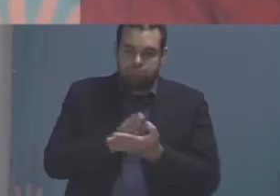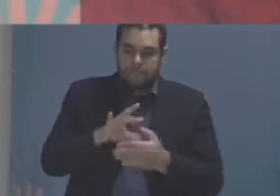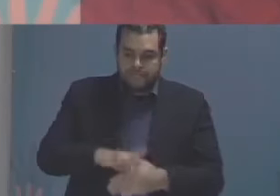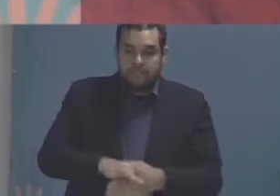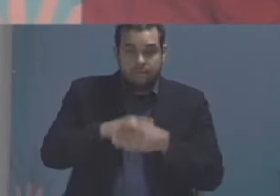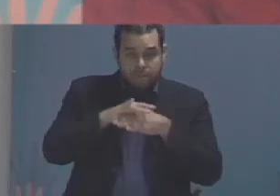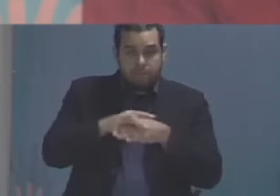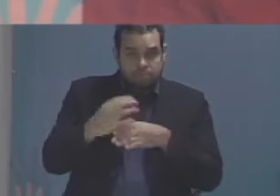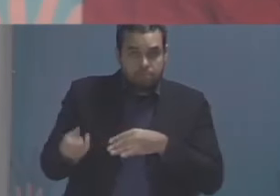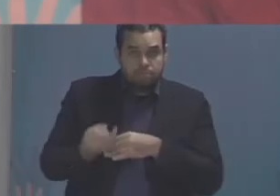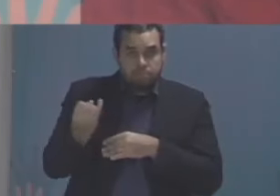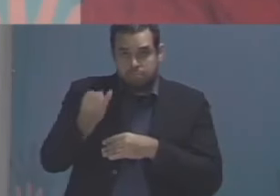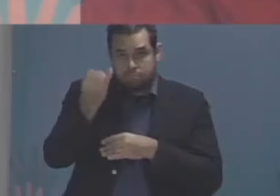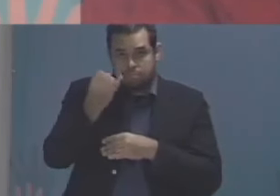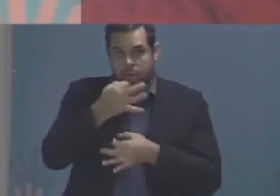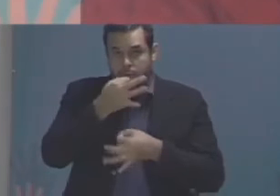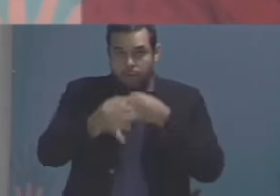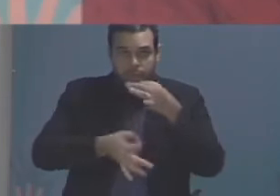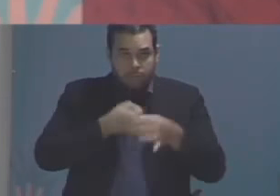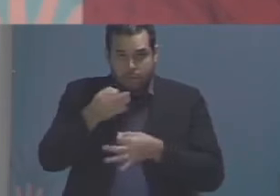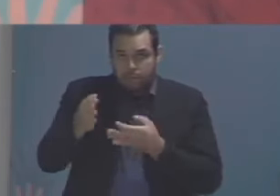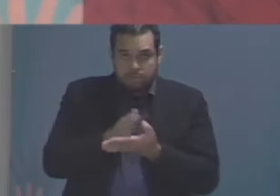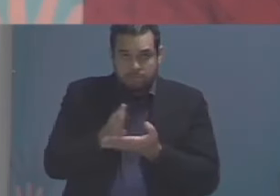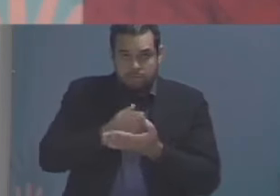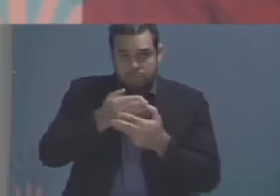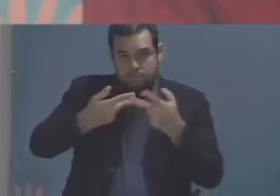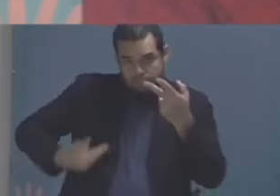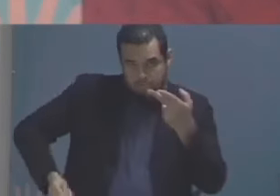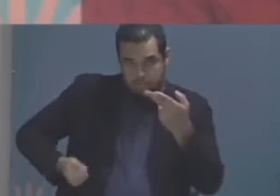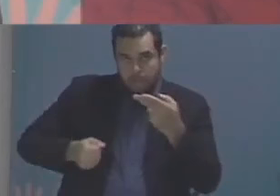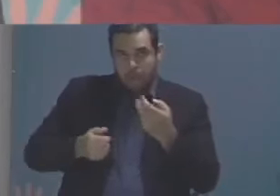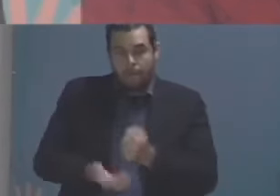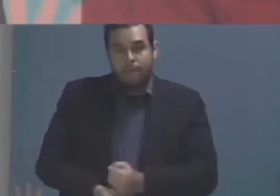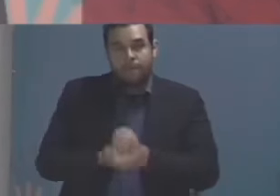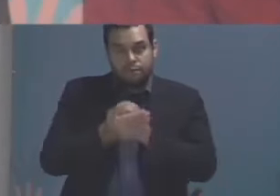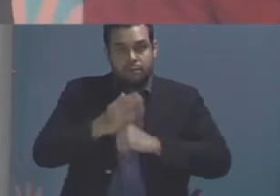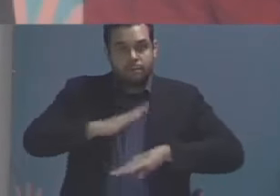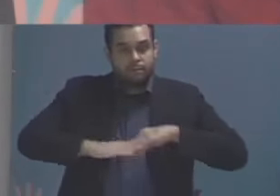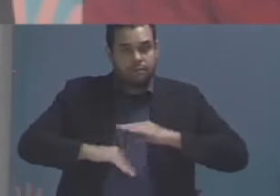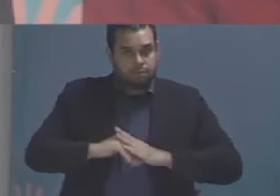citadas por vocês em alguns dos seus materiais são apoiadores do Cuidar da Profissão.